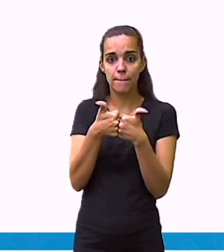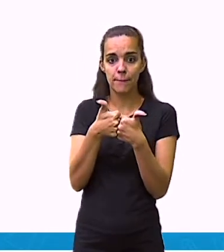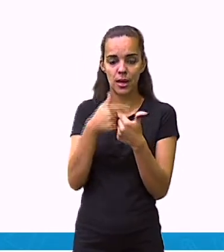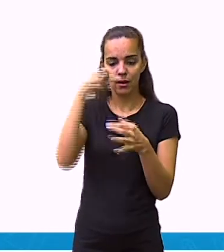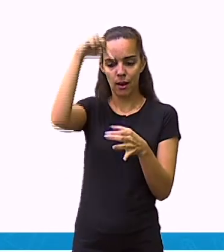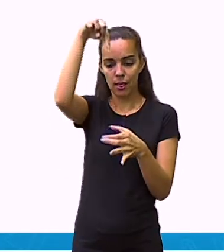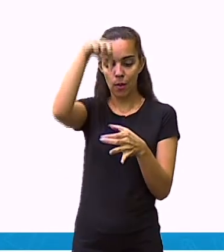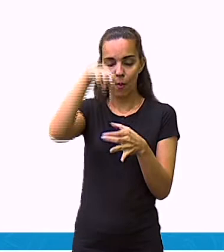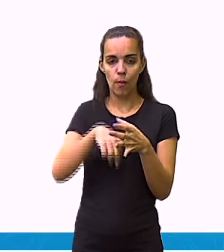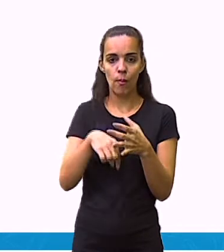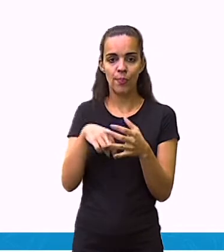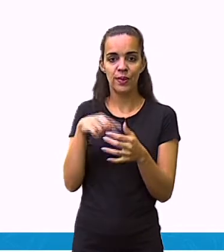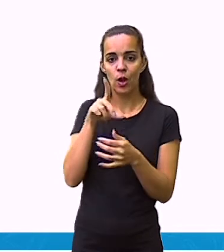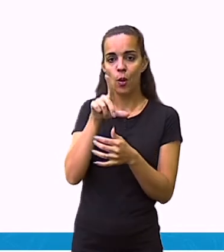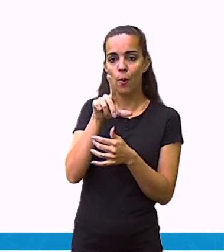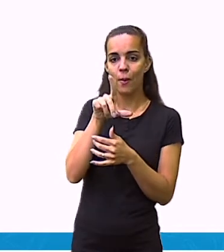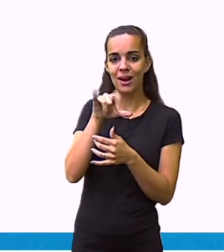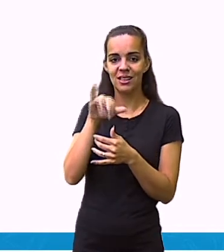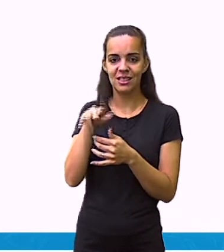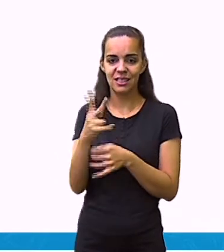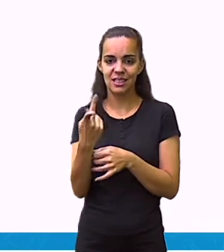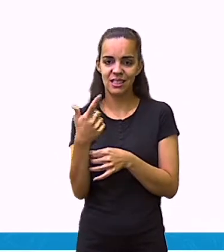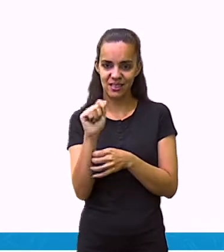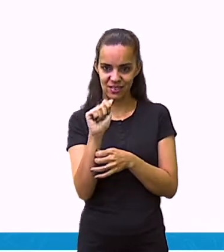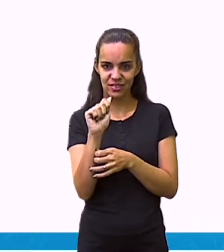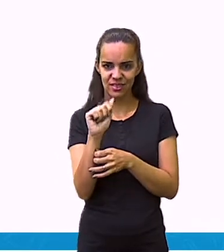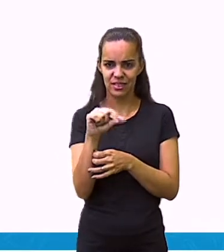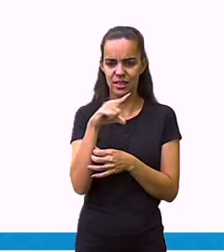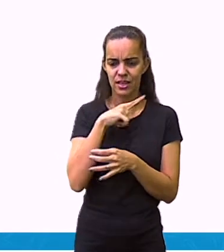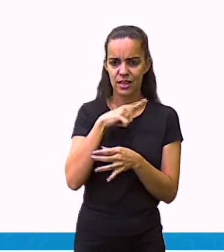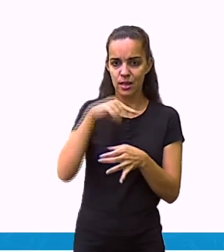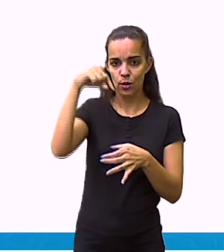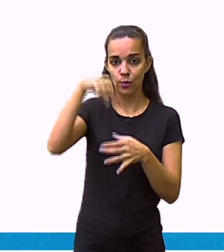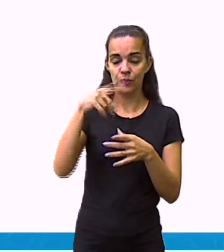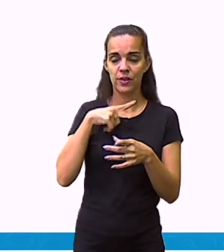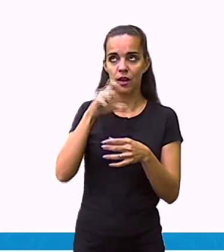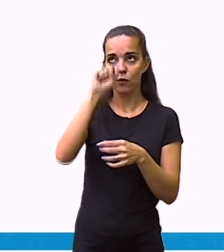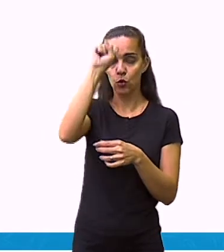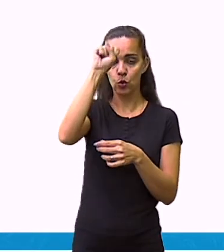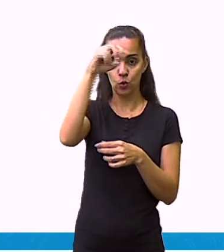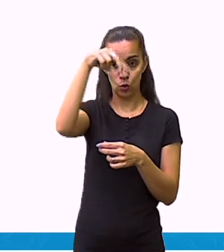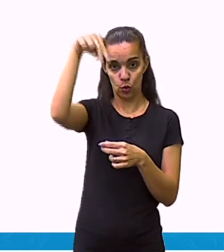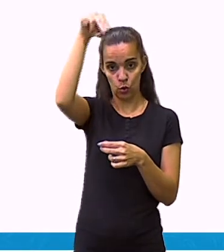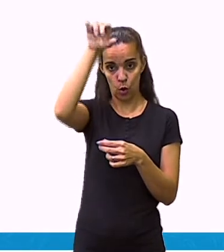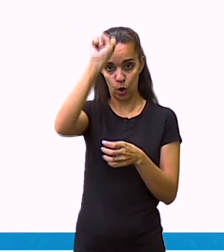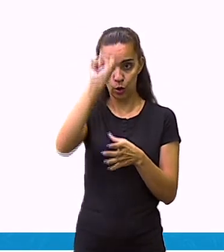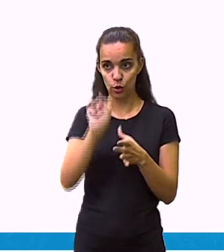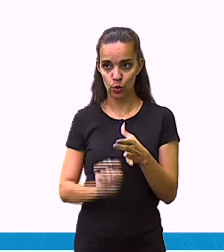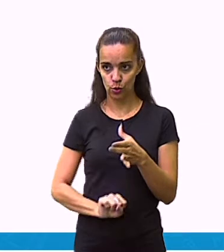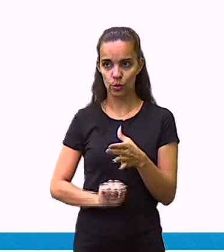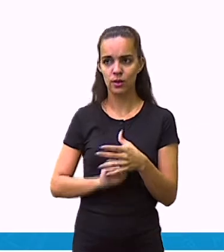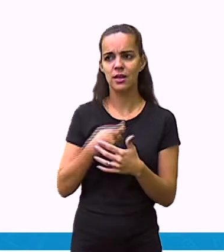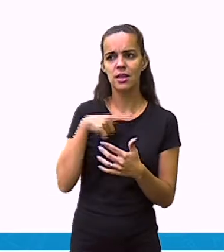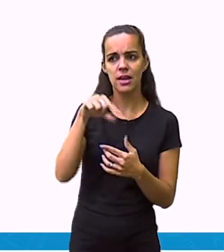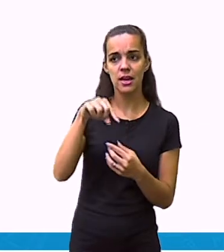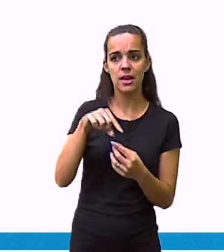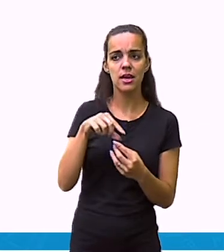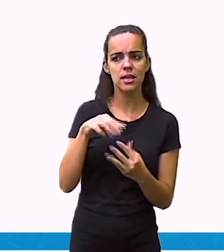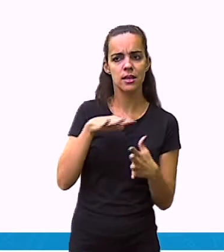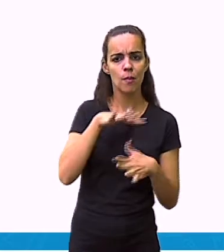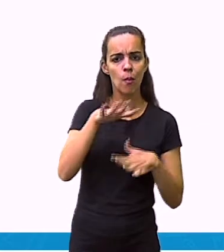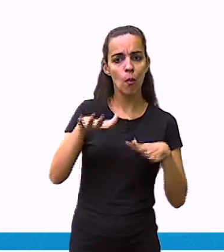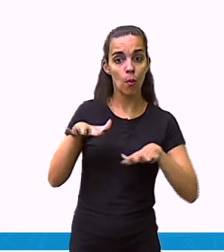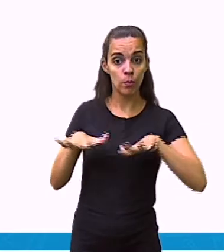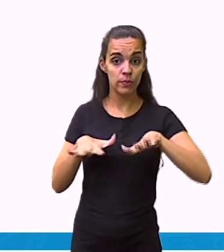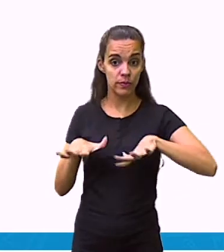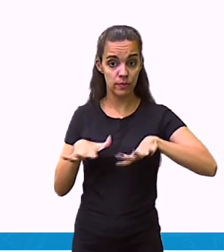indo do Polo Norte ao Polo Sul. Esse movimento de rotação, ele é